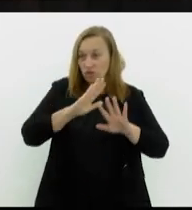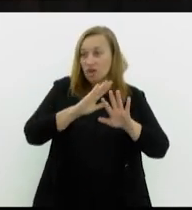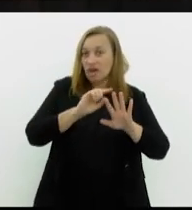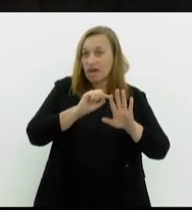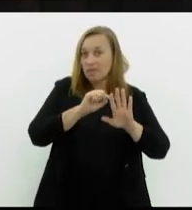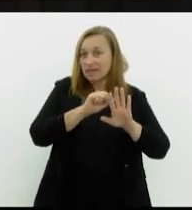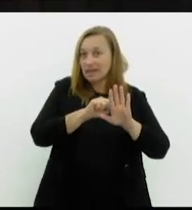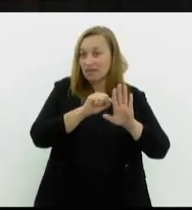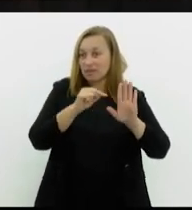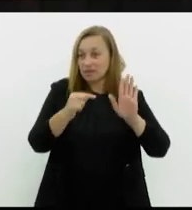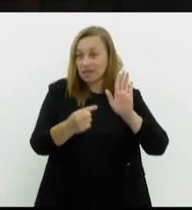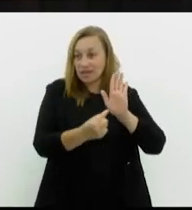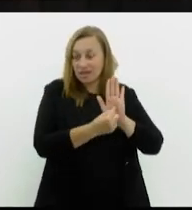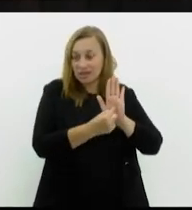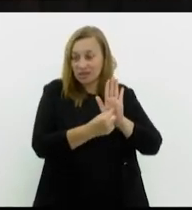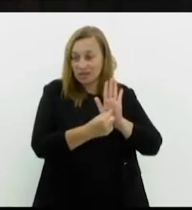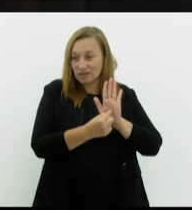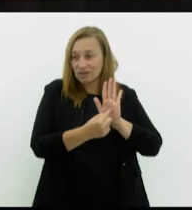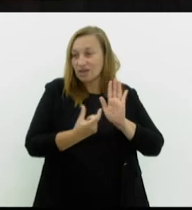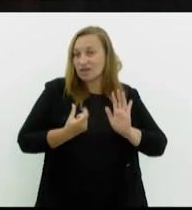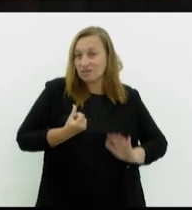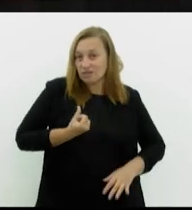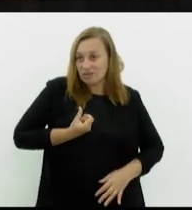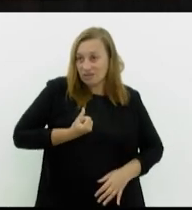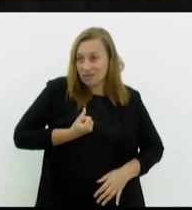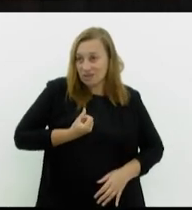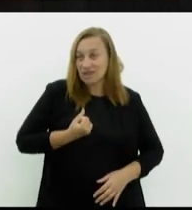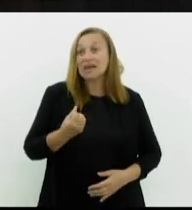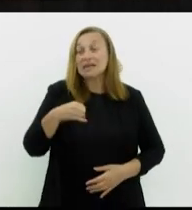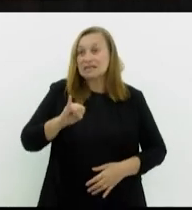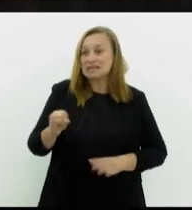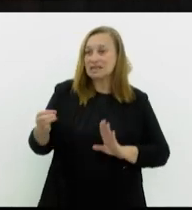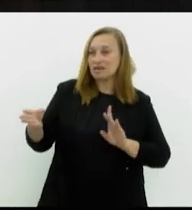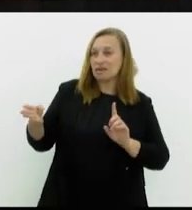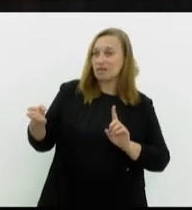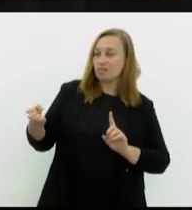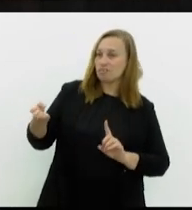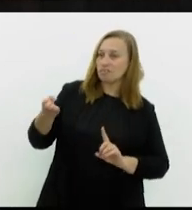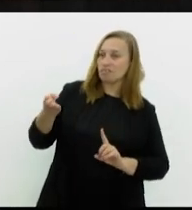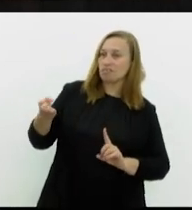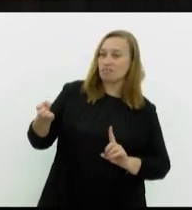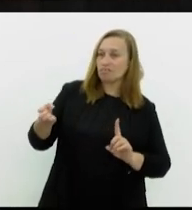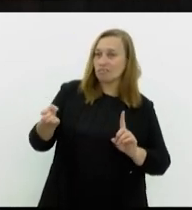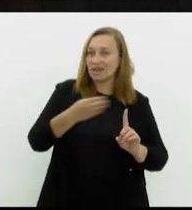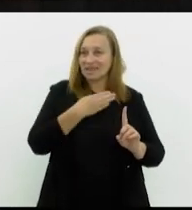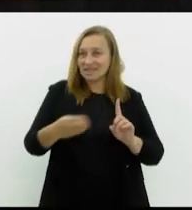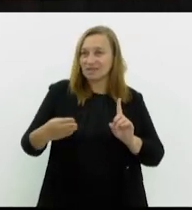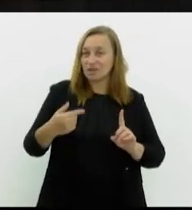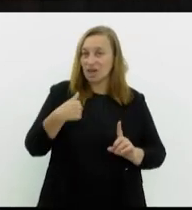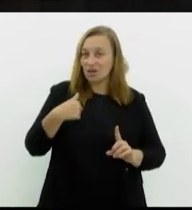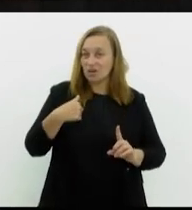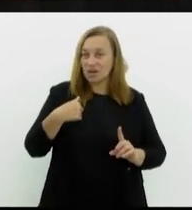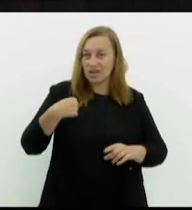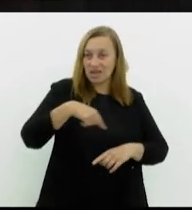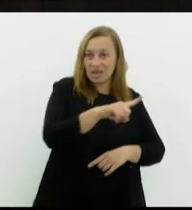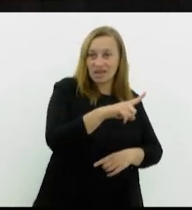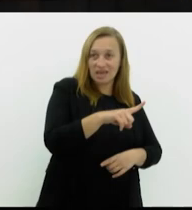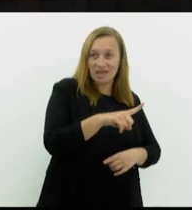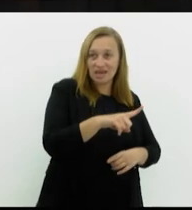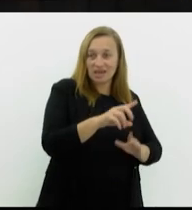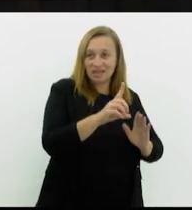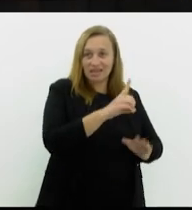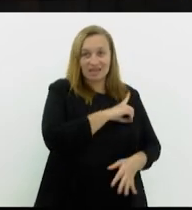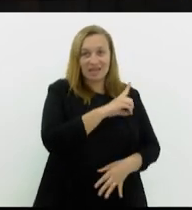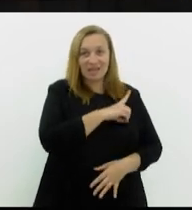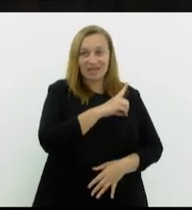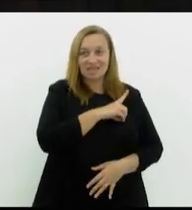de mim, eu ia dar parte na delegacia dos idosos. E se resolvesse me